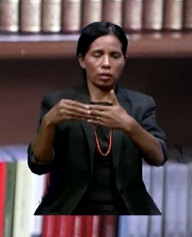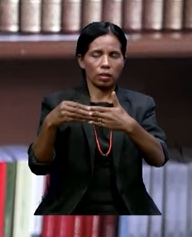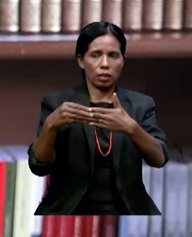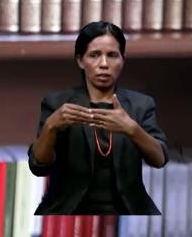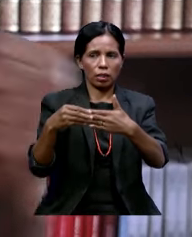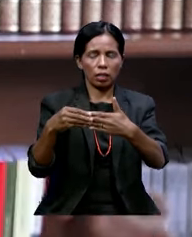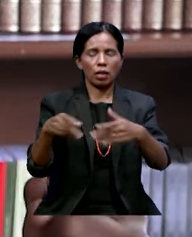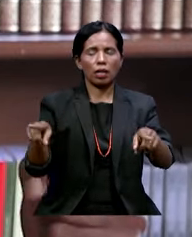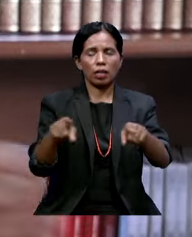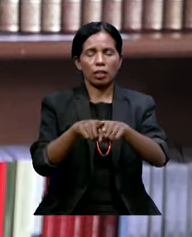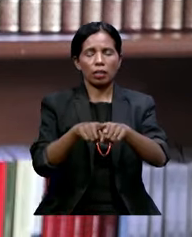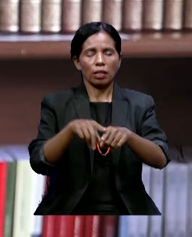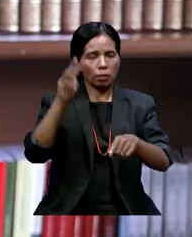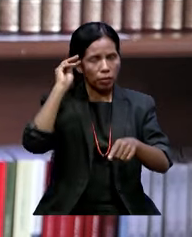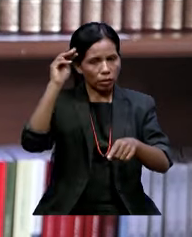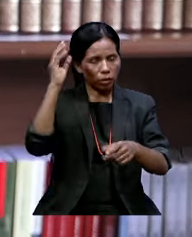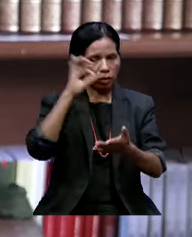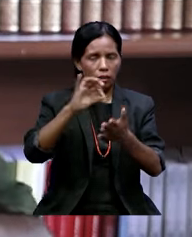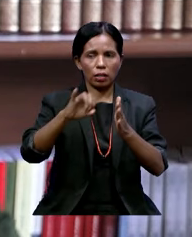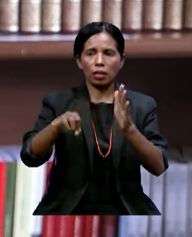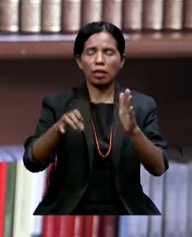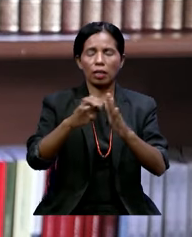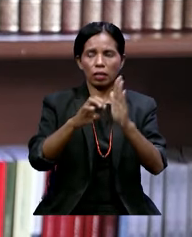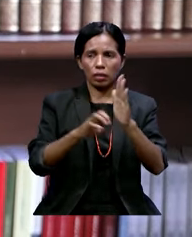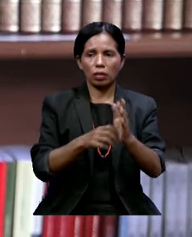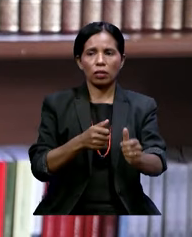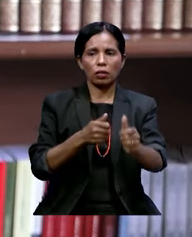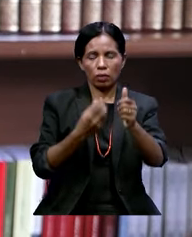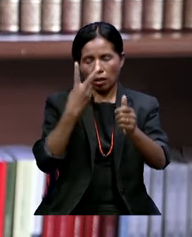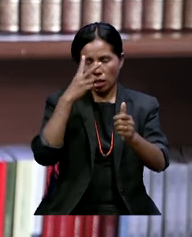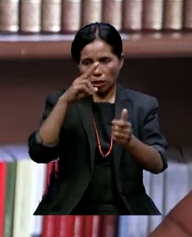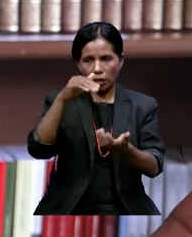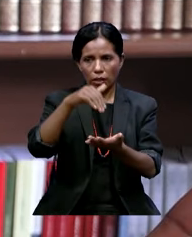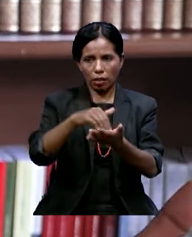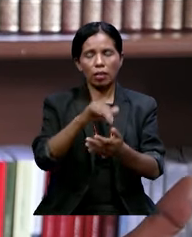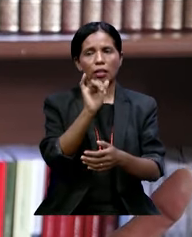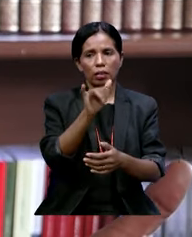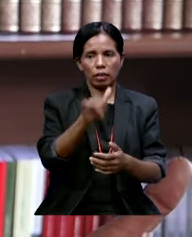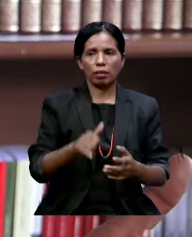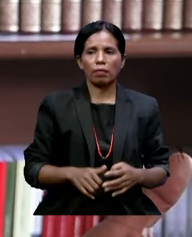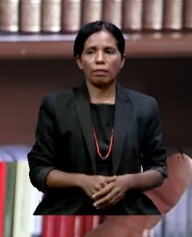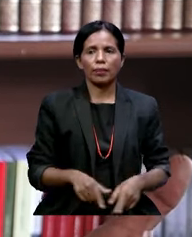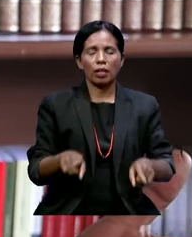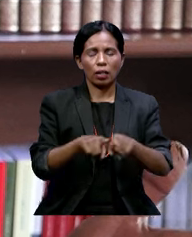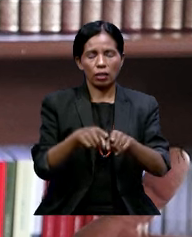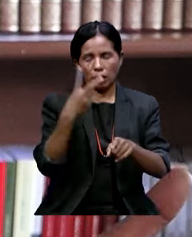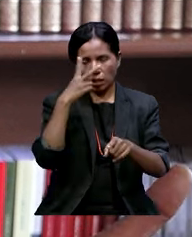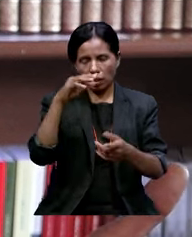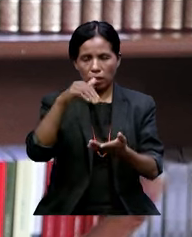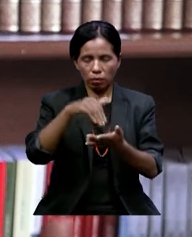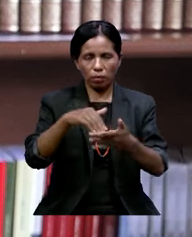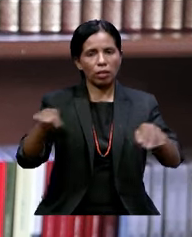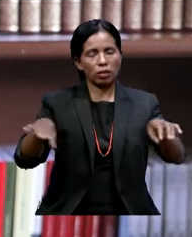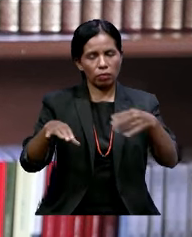pasta hanesan ministro sekretaris estado. Mas bem, baseia na evaluação gruma, não nem concorda. Já, há nessa evaluação para desempenho